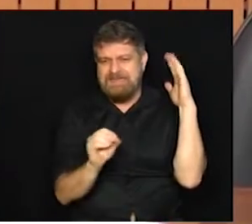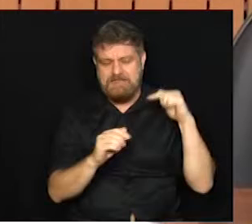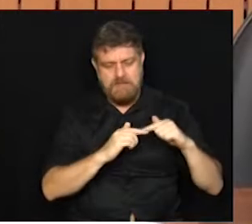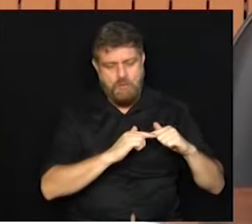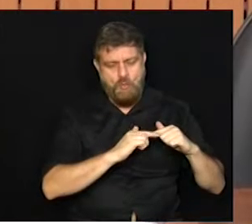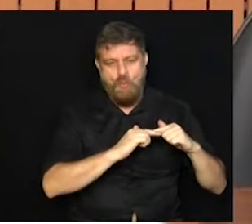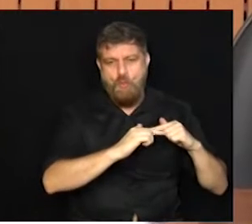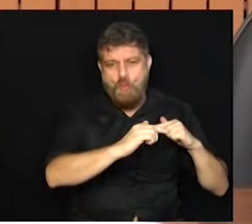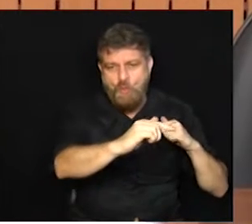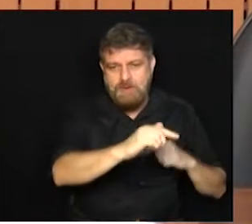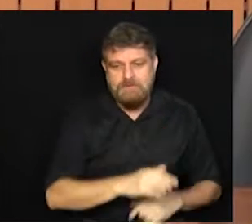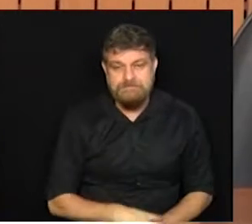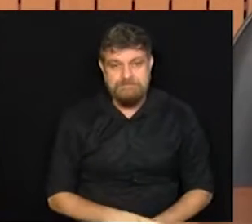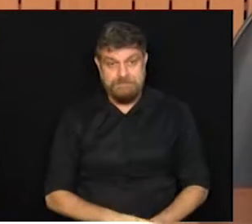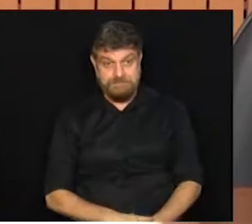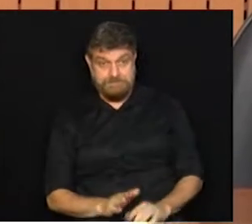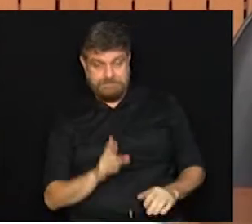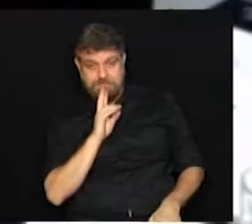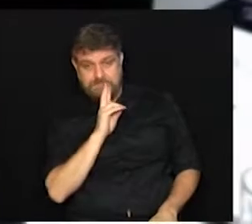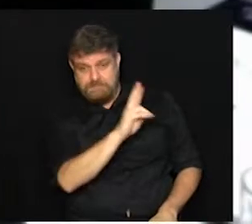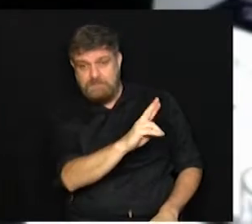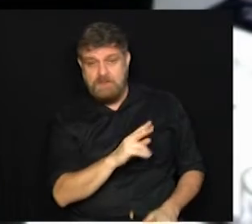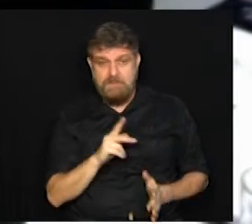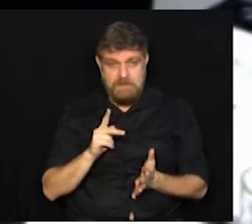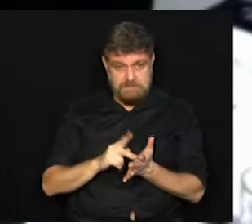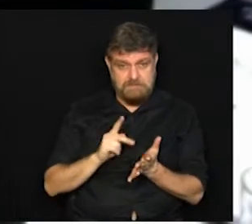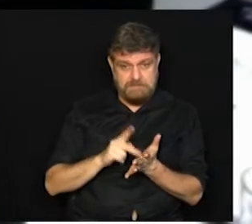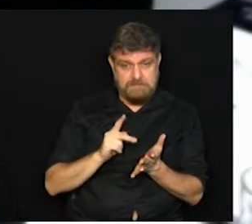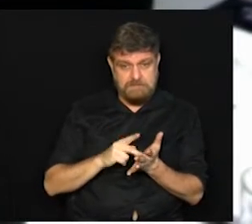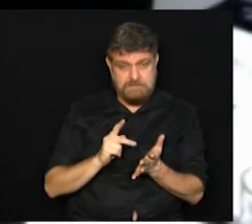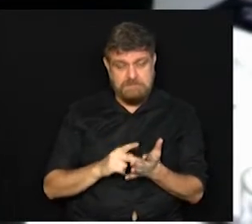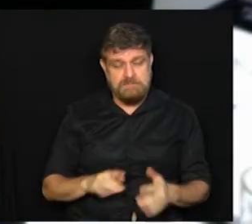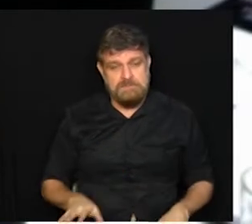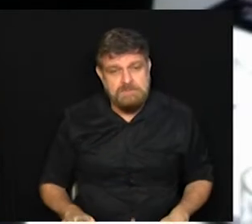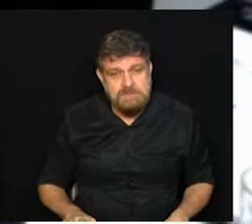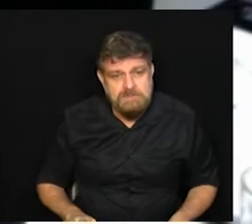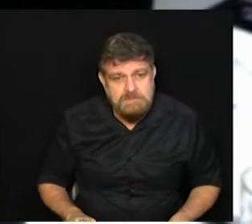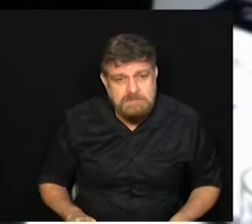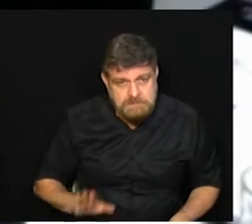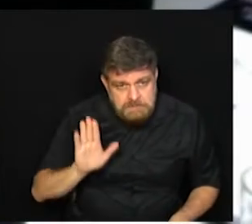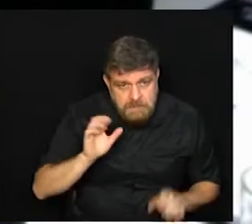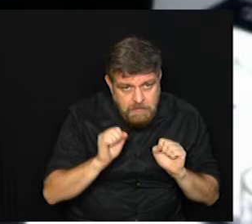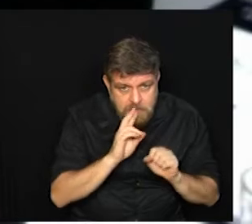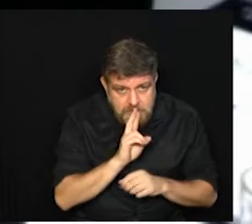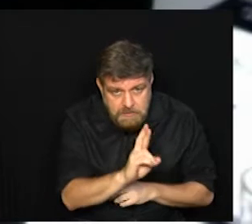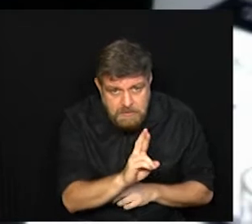Vereador, na verdade, todas as... Posso falar?